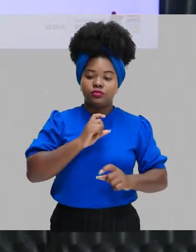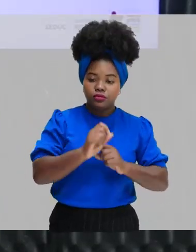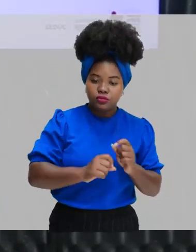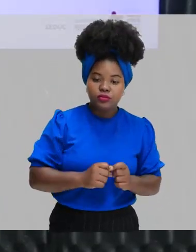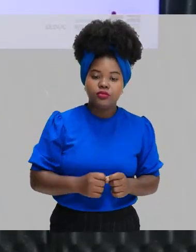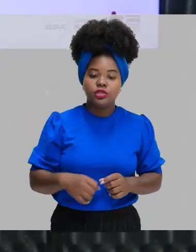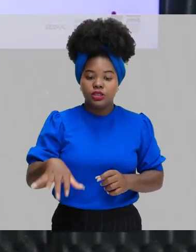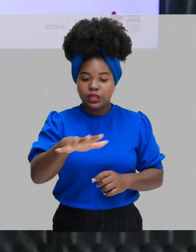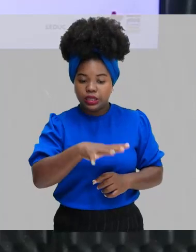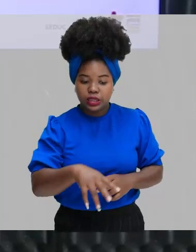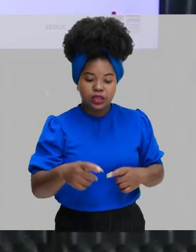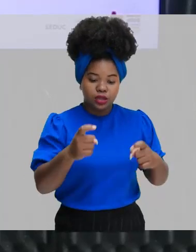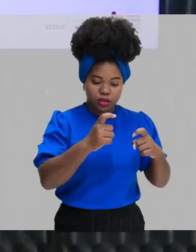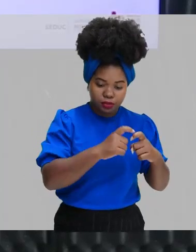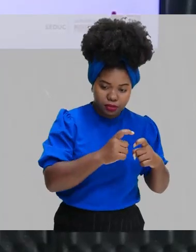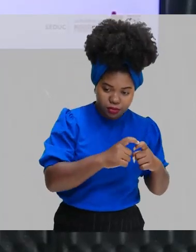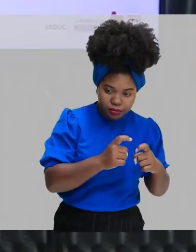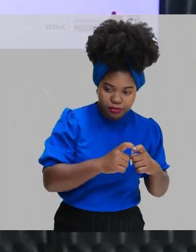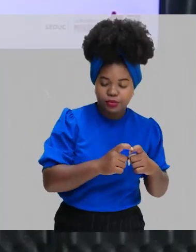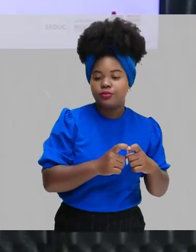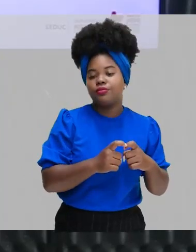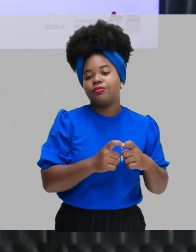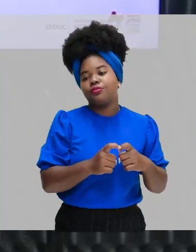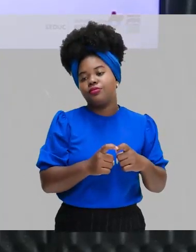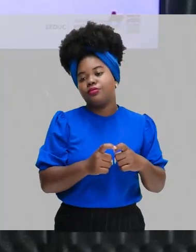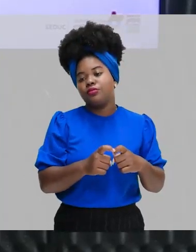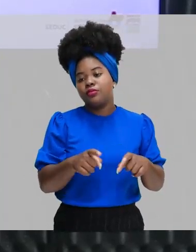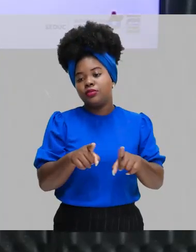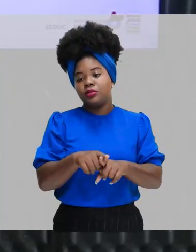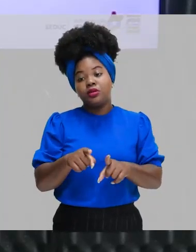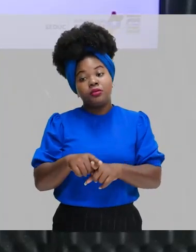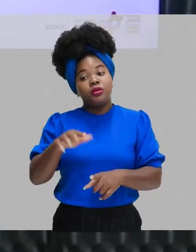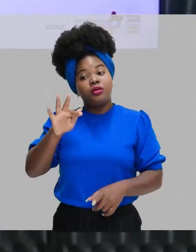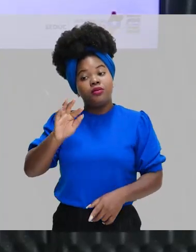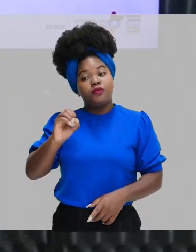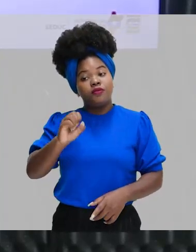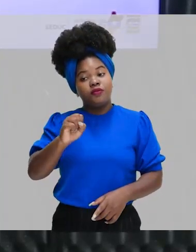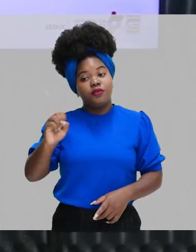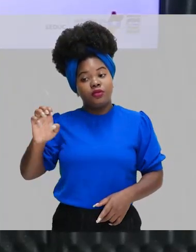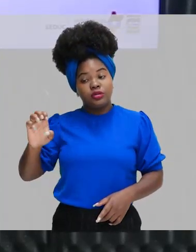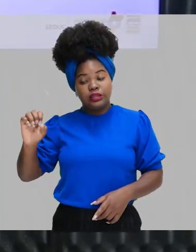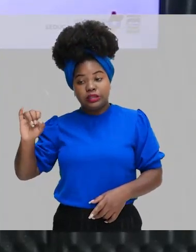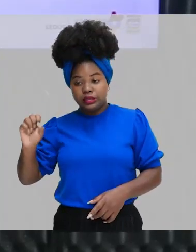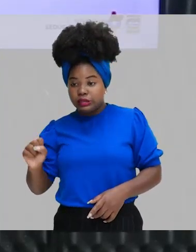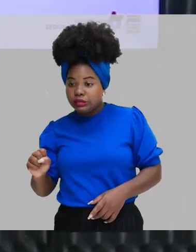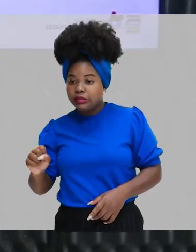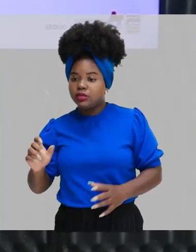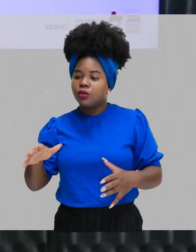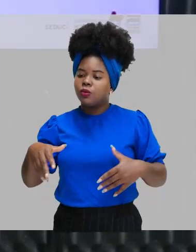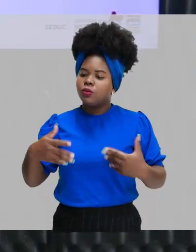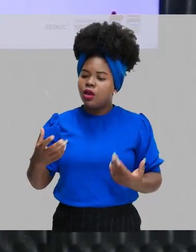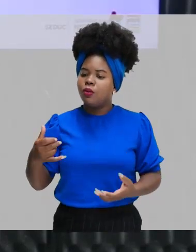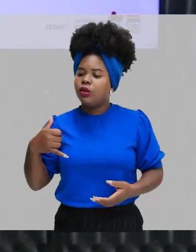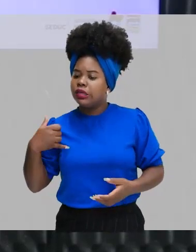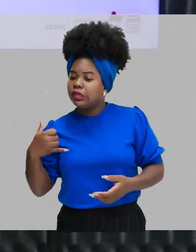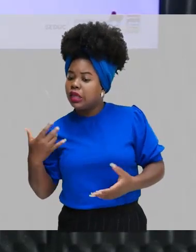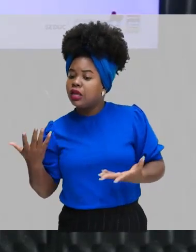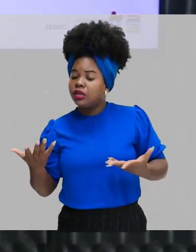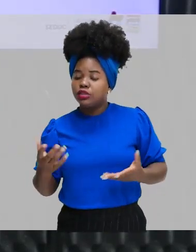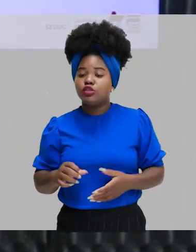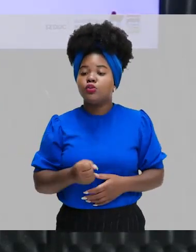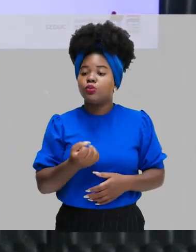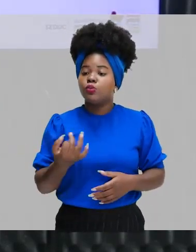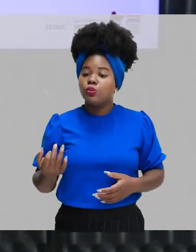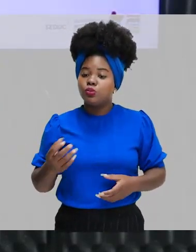ação de de substância de de fósseis para descobrir a idade de fósseis Ok então também